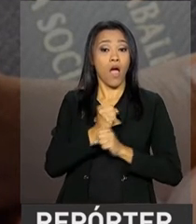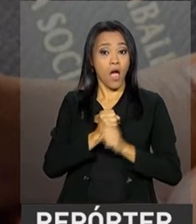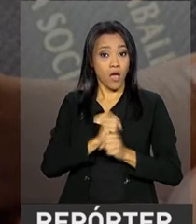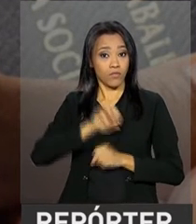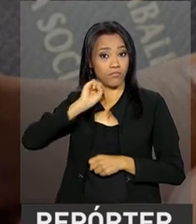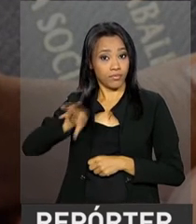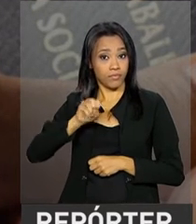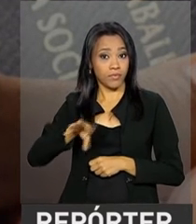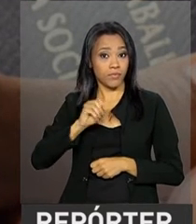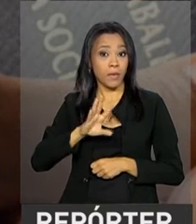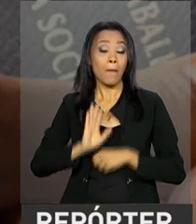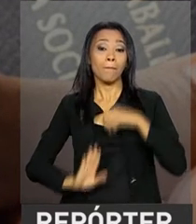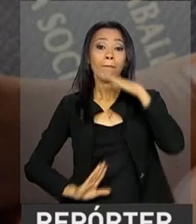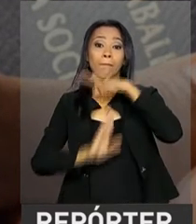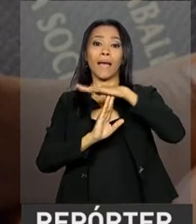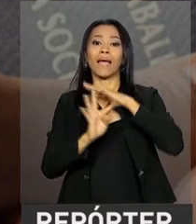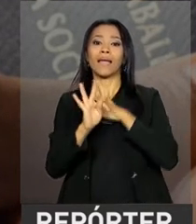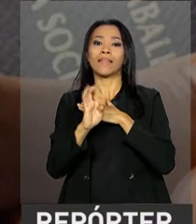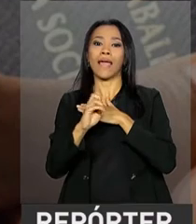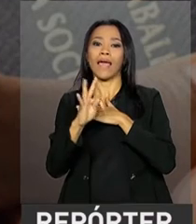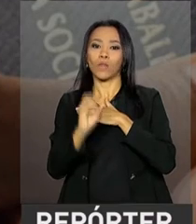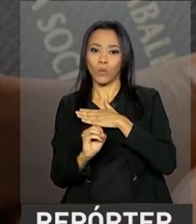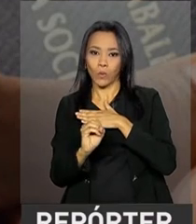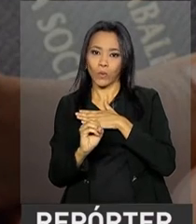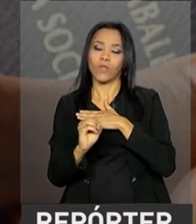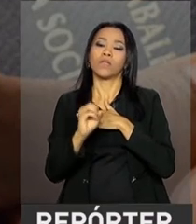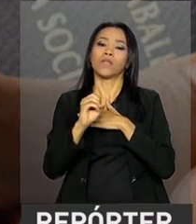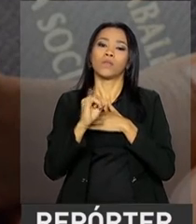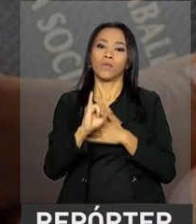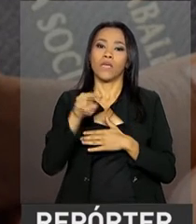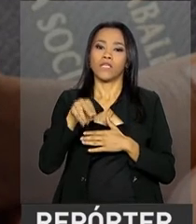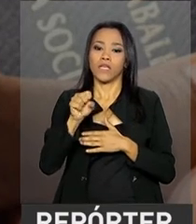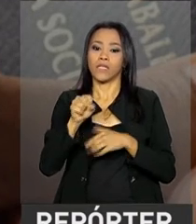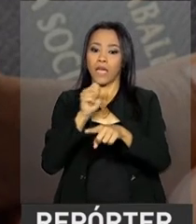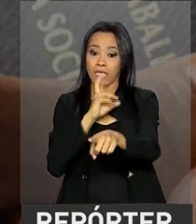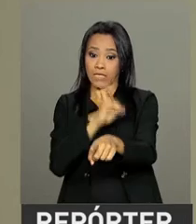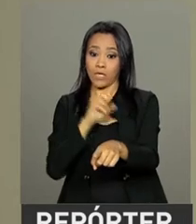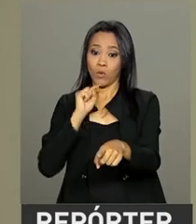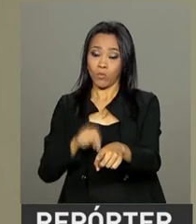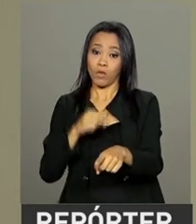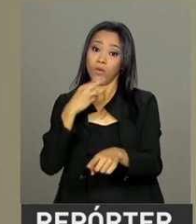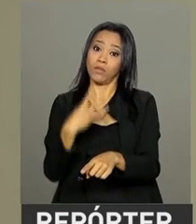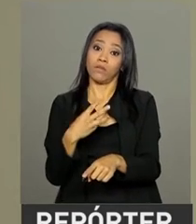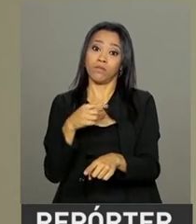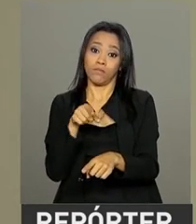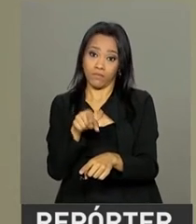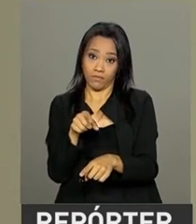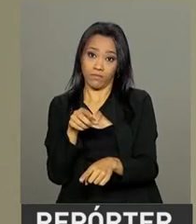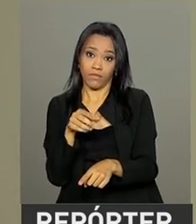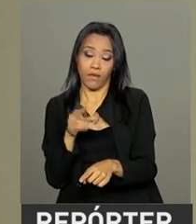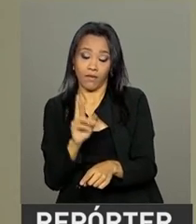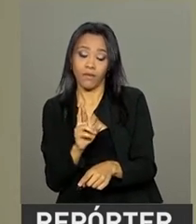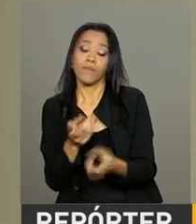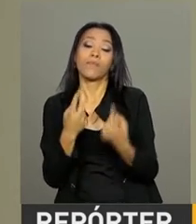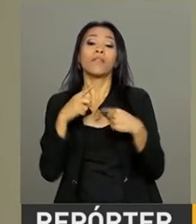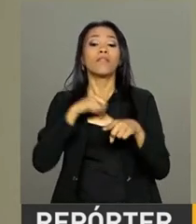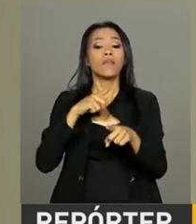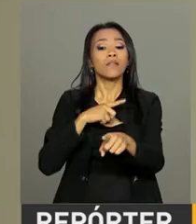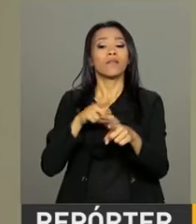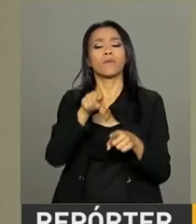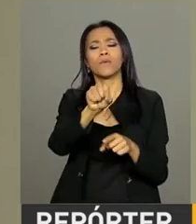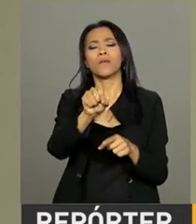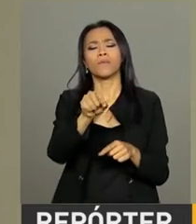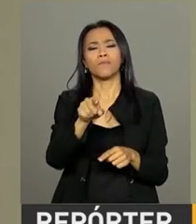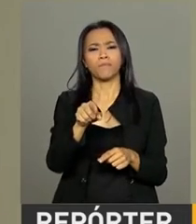pelo teto do INSS, que é de R$ 5.531. Tem que haver uma convergência,